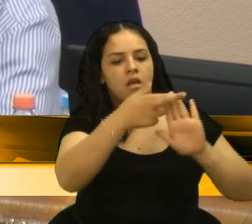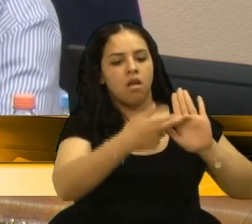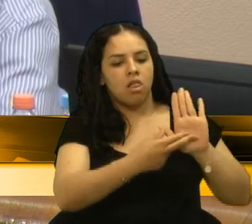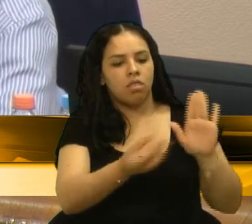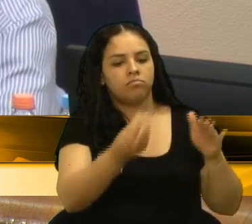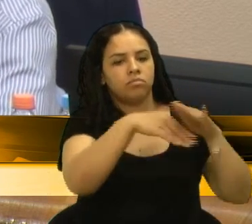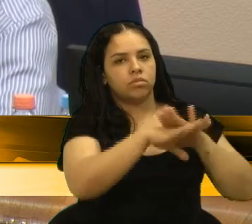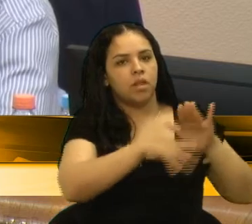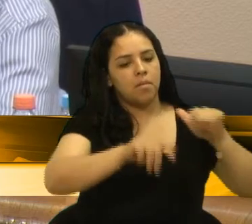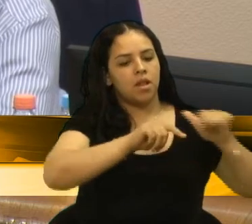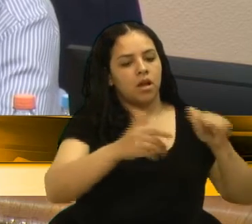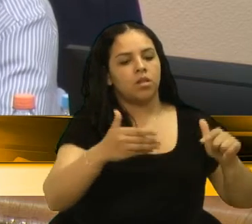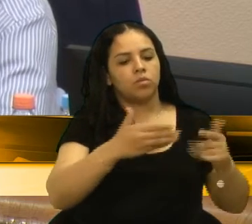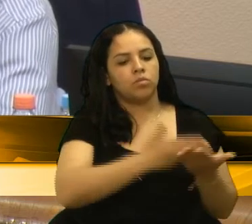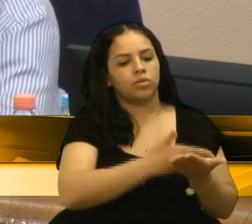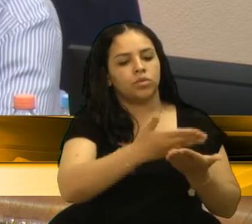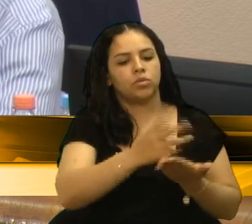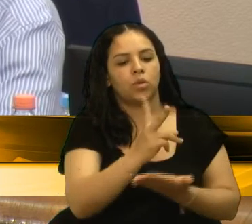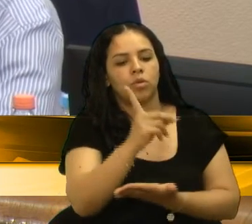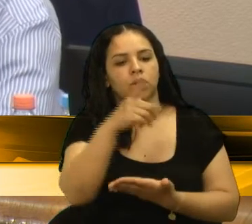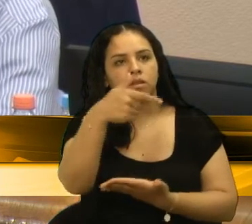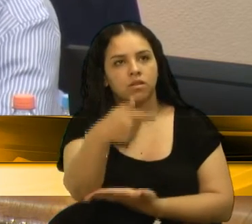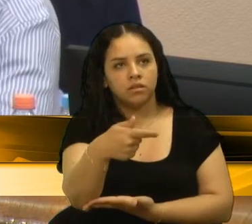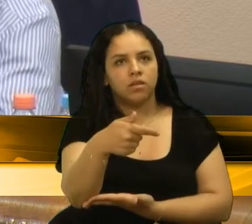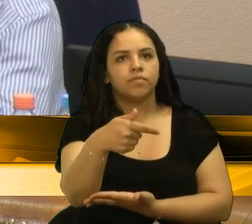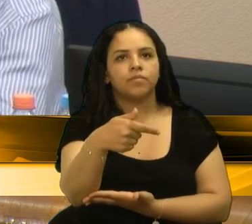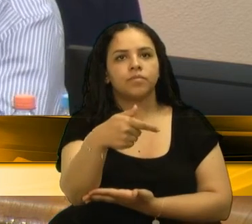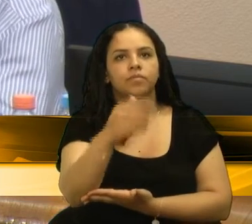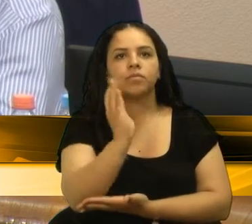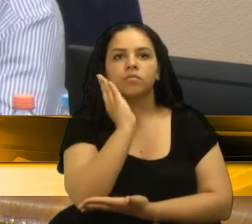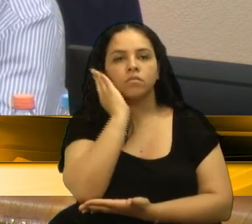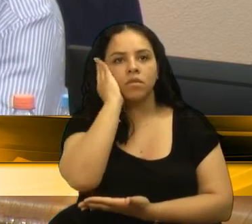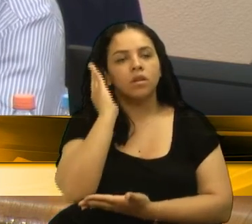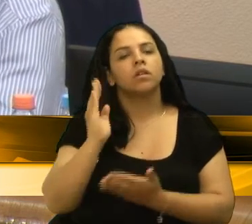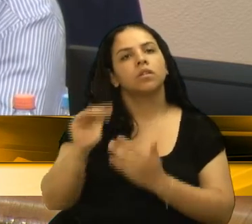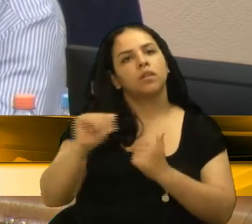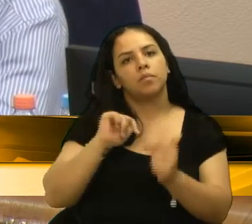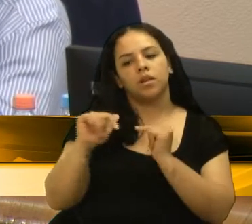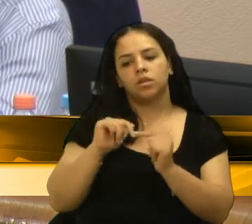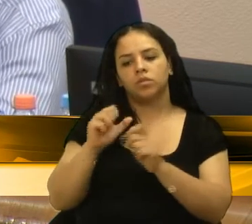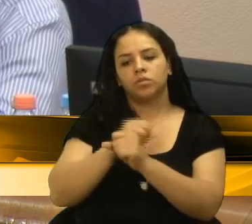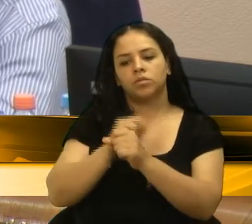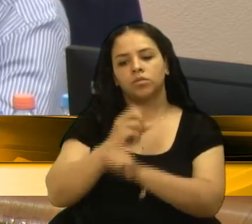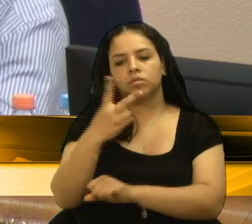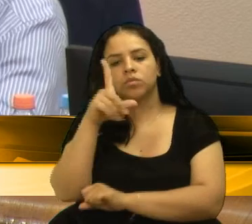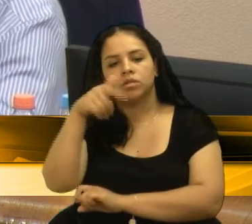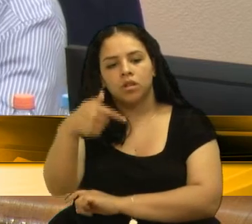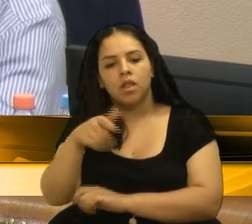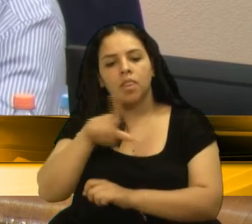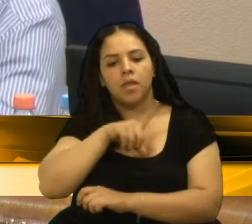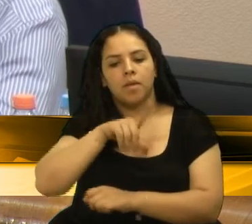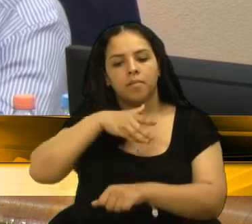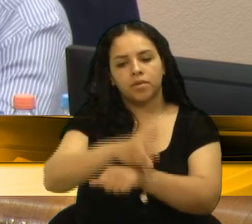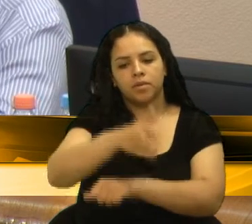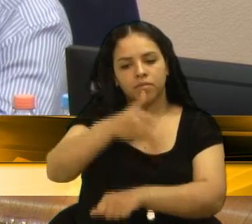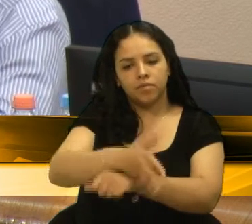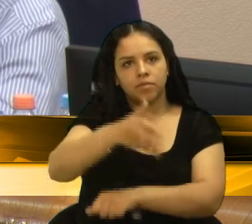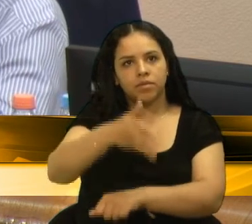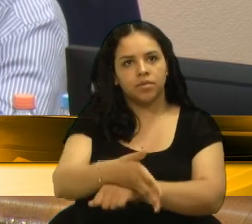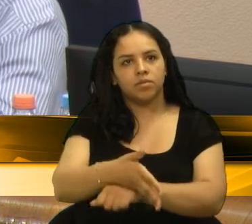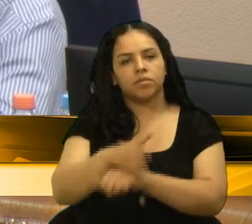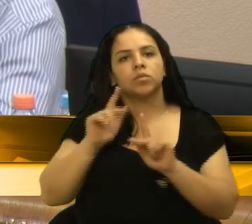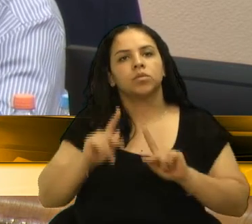desde 2017. Doutora Cássia, esse decreto trabalhado desde 2017, ele obteve a participação popular das entidades